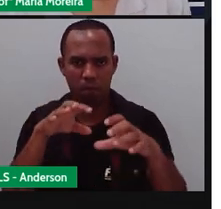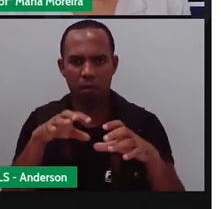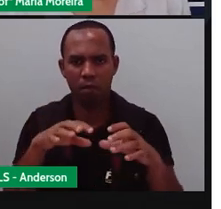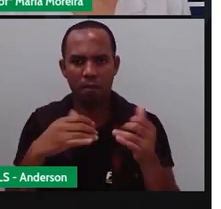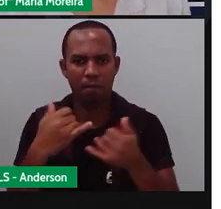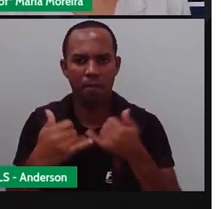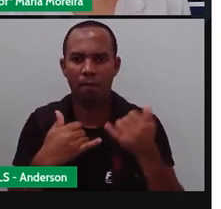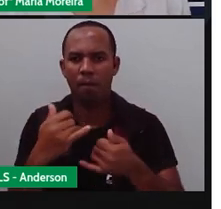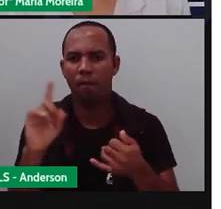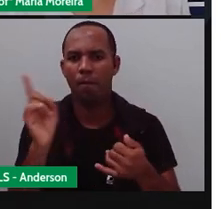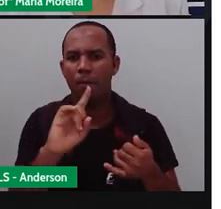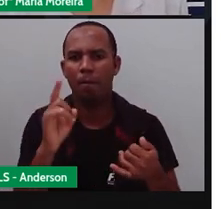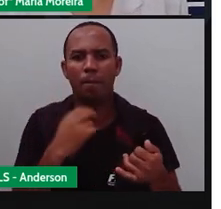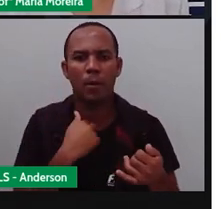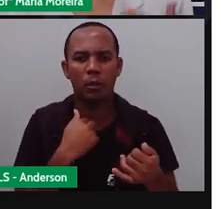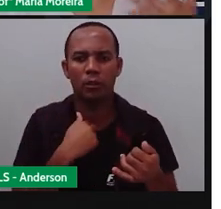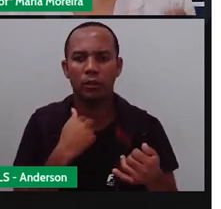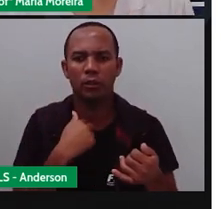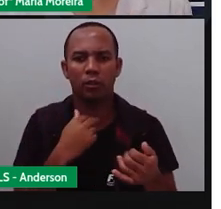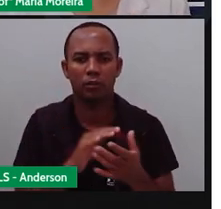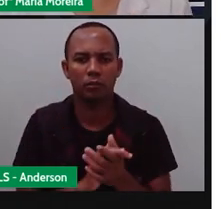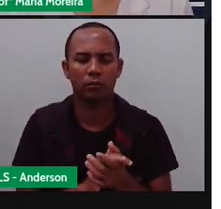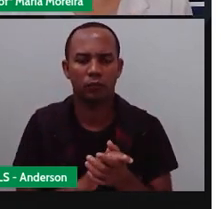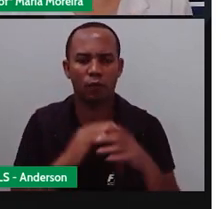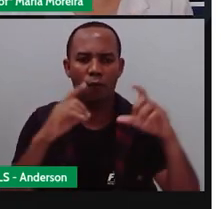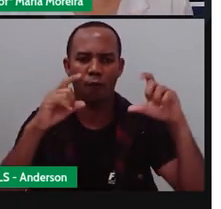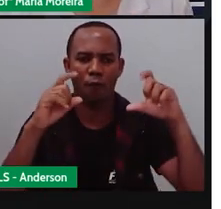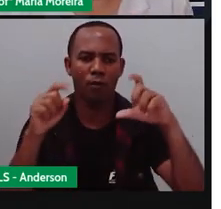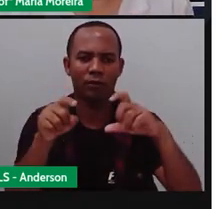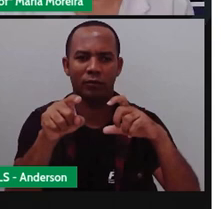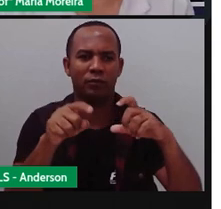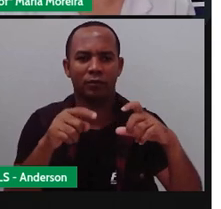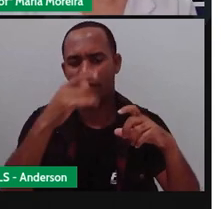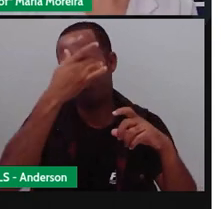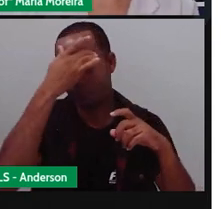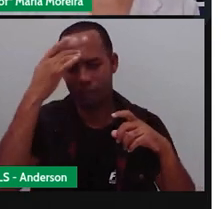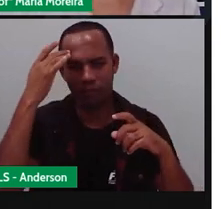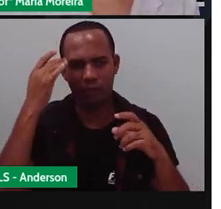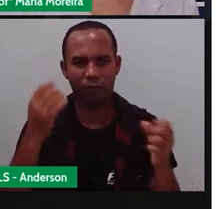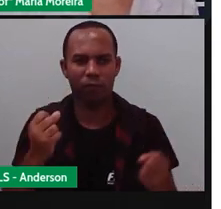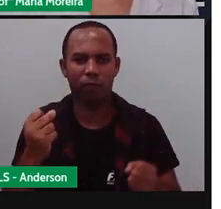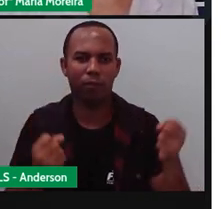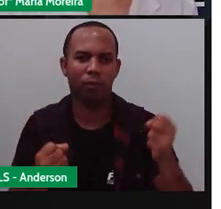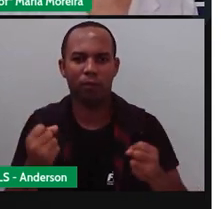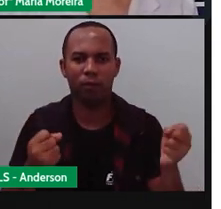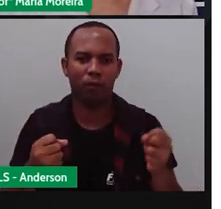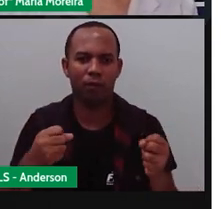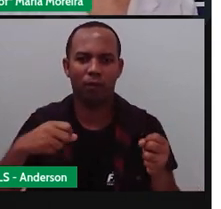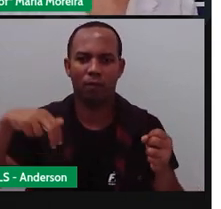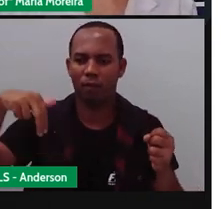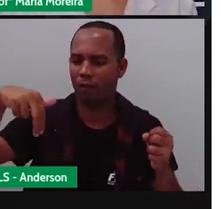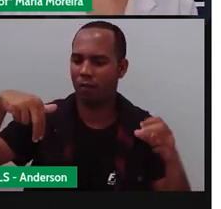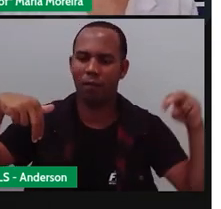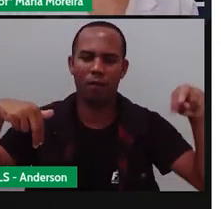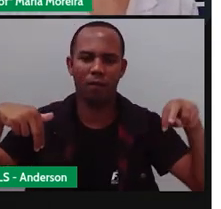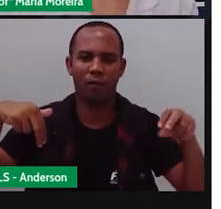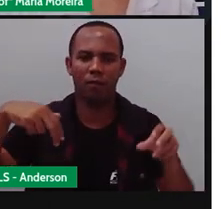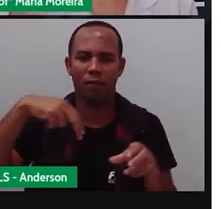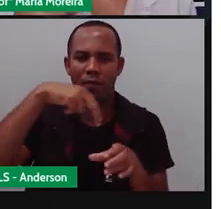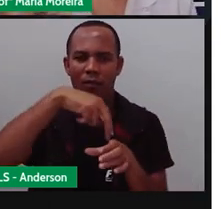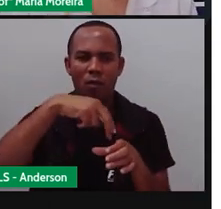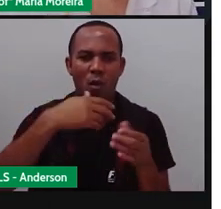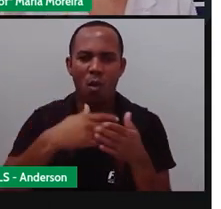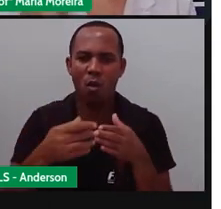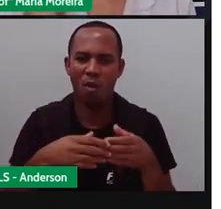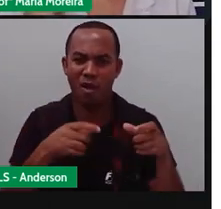proibido também tá ingressos podem encontrar várias imagens de pessoas andando por exemplo a na lateral de um trator né em